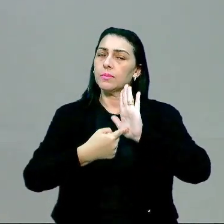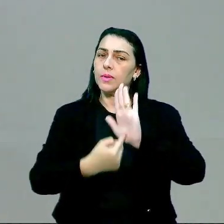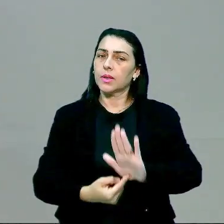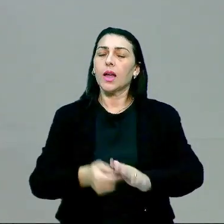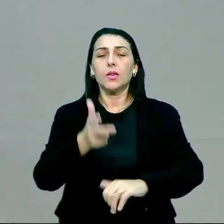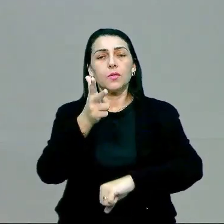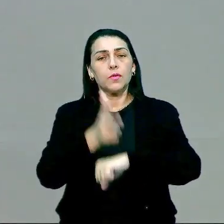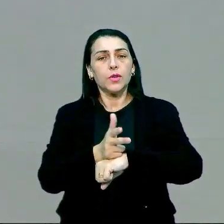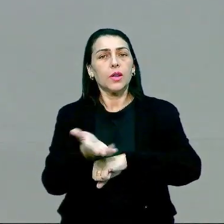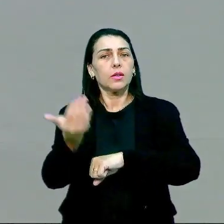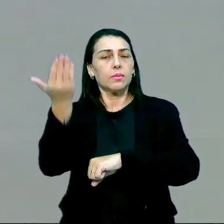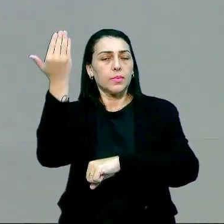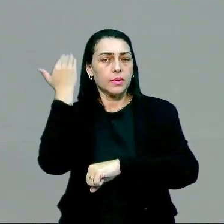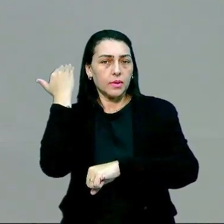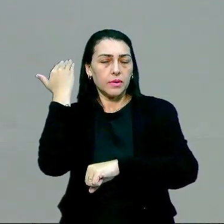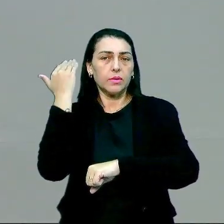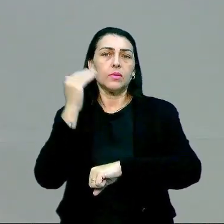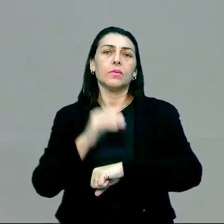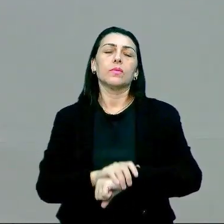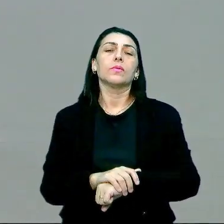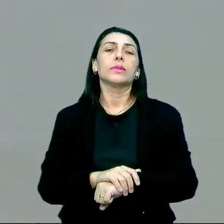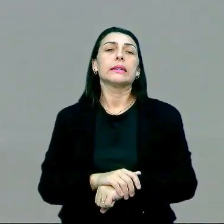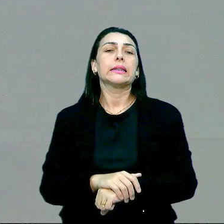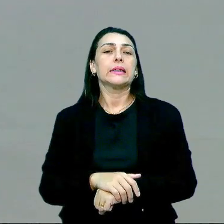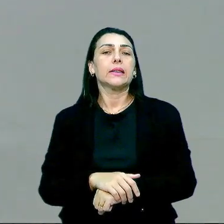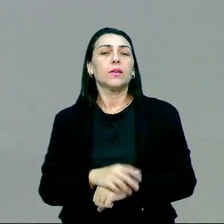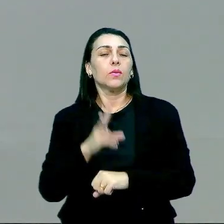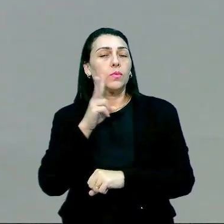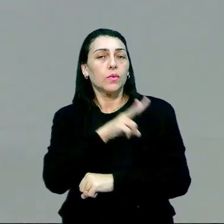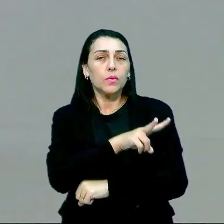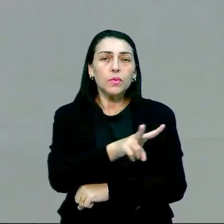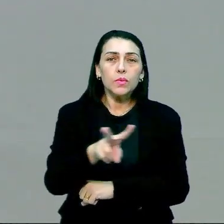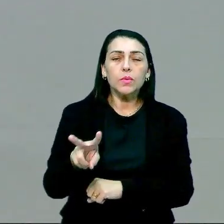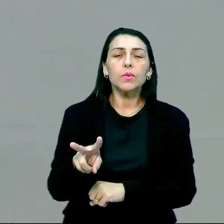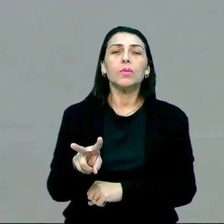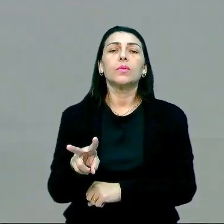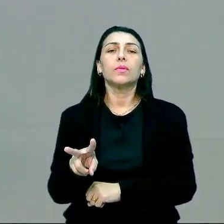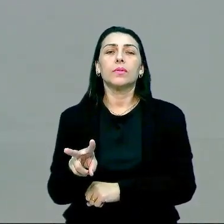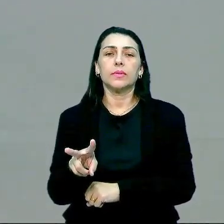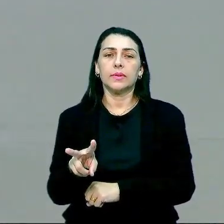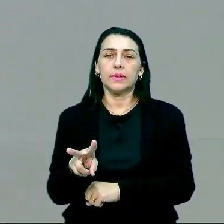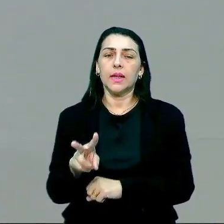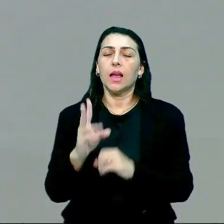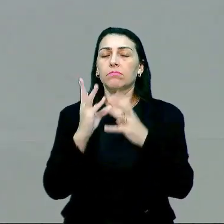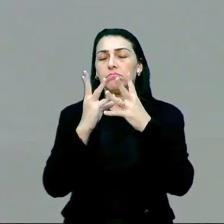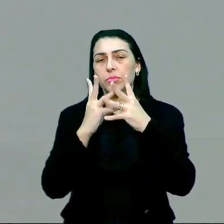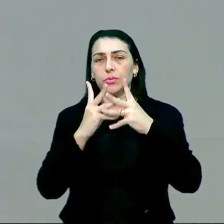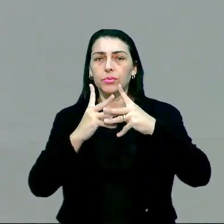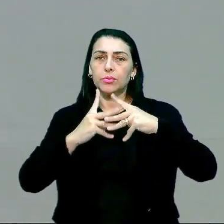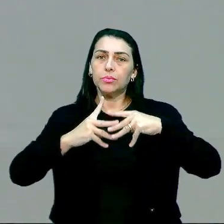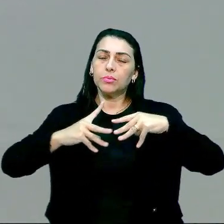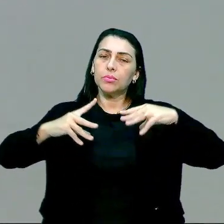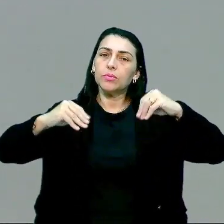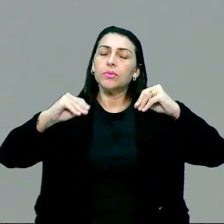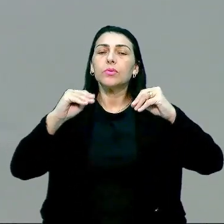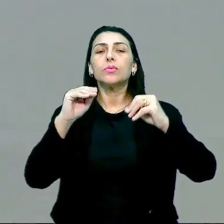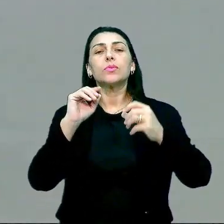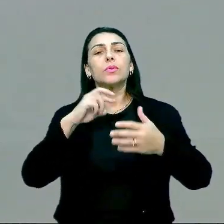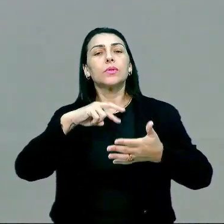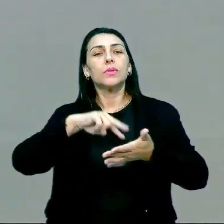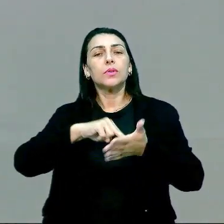em videoaulas anteriores. Quando o seu olhar é um olhar sensível, no sentido